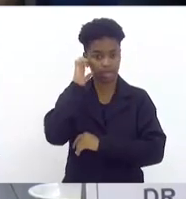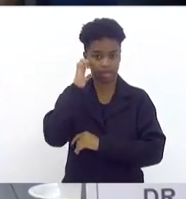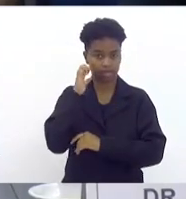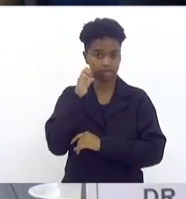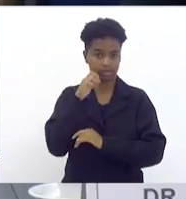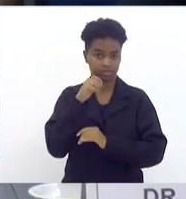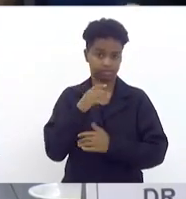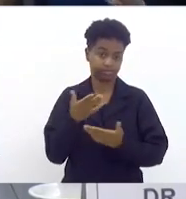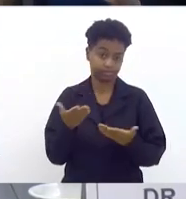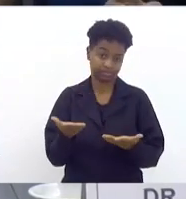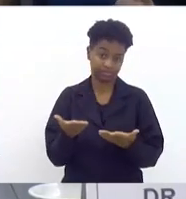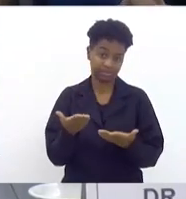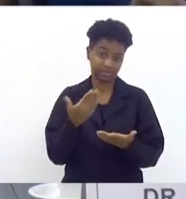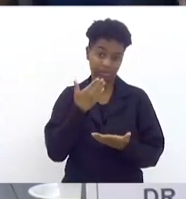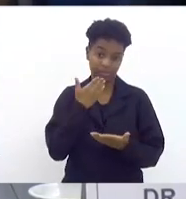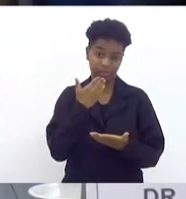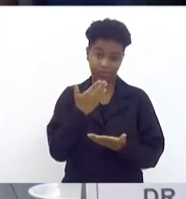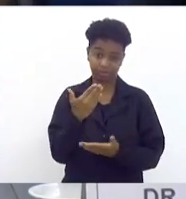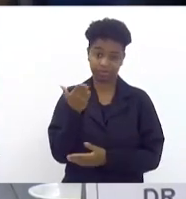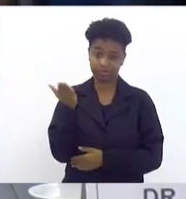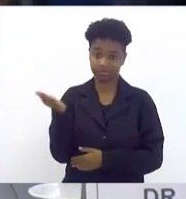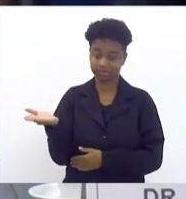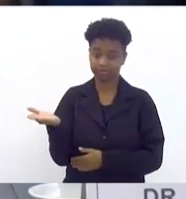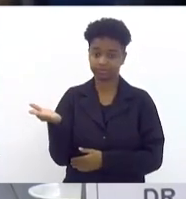Então, pedi a Vossa Excelência